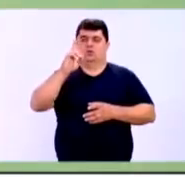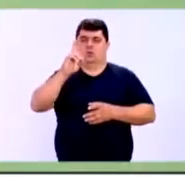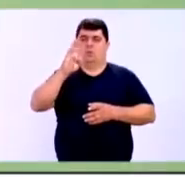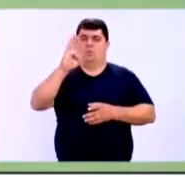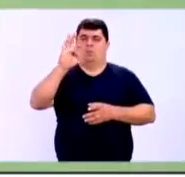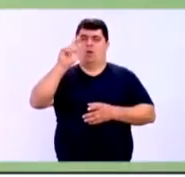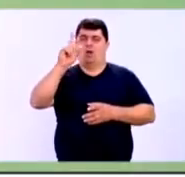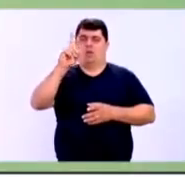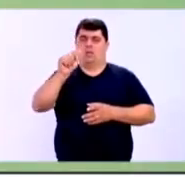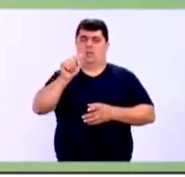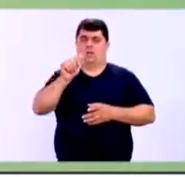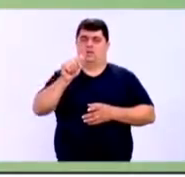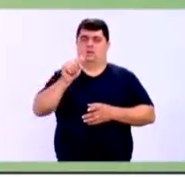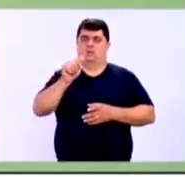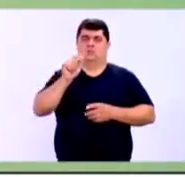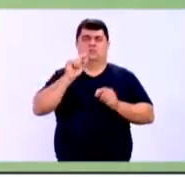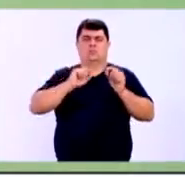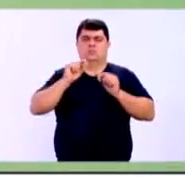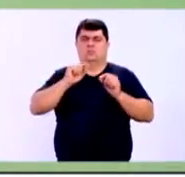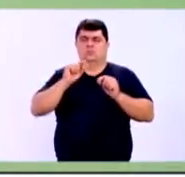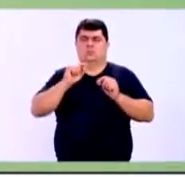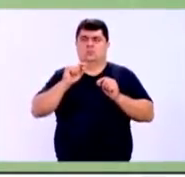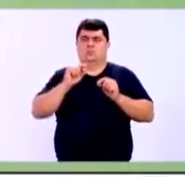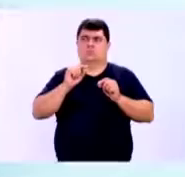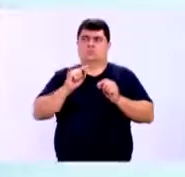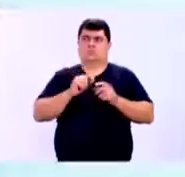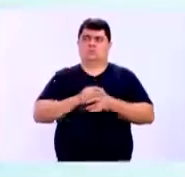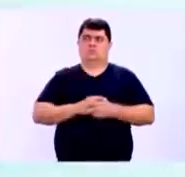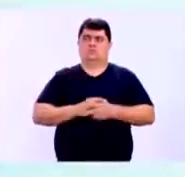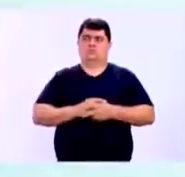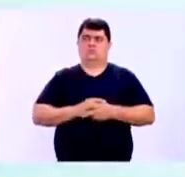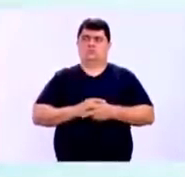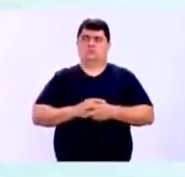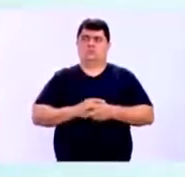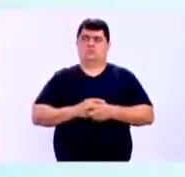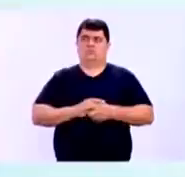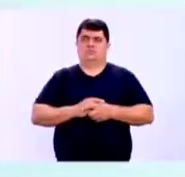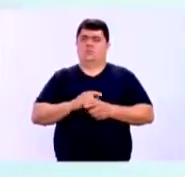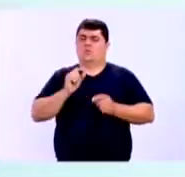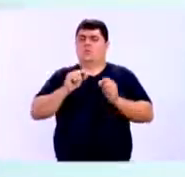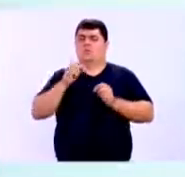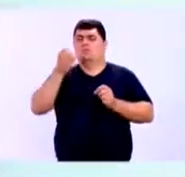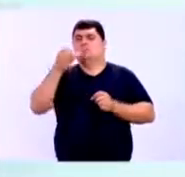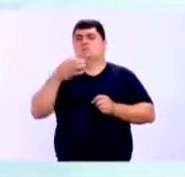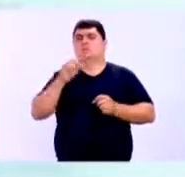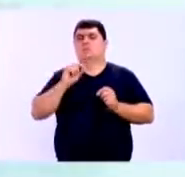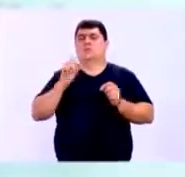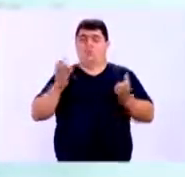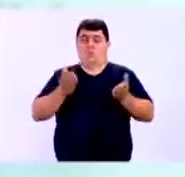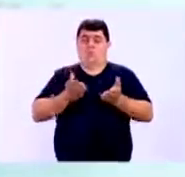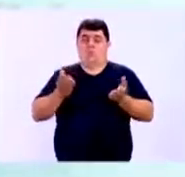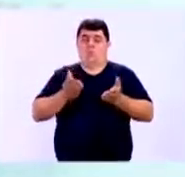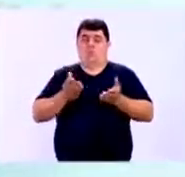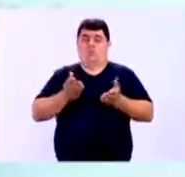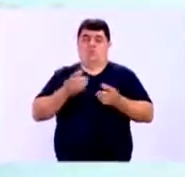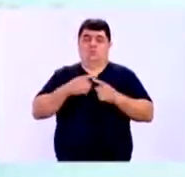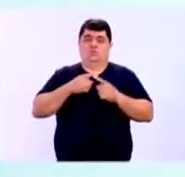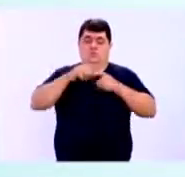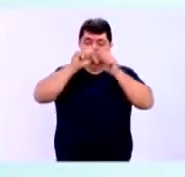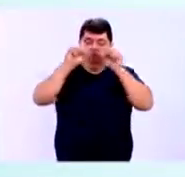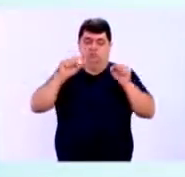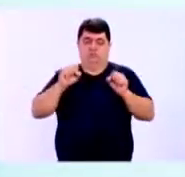Repetindo, né? Conta de mercadoria desdobrada, desdobramento. Vamos lá, o que eu quis dizer? Hoje em dia, com o avanço